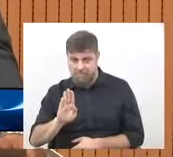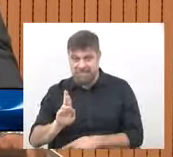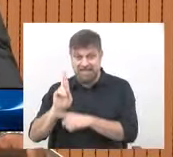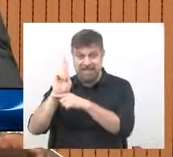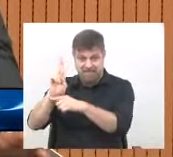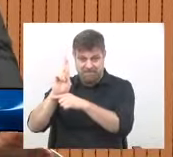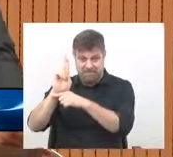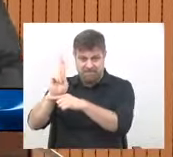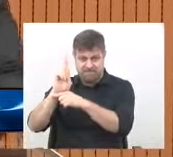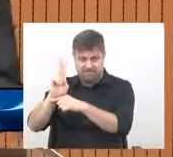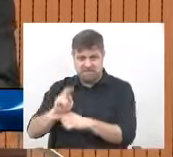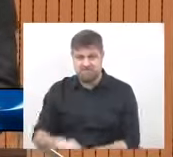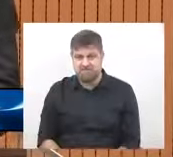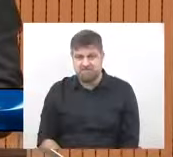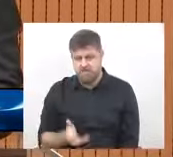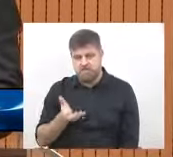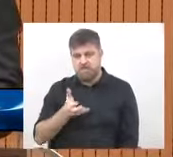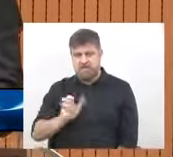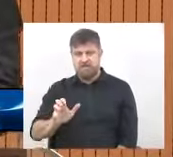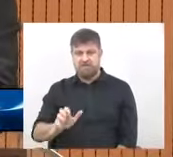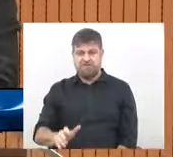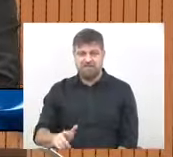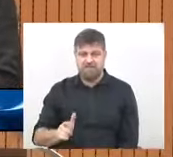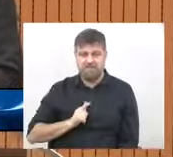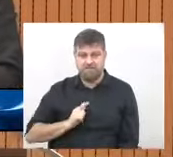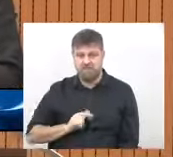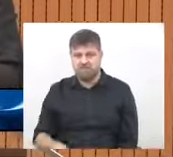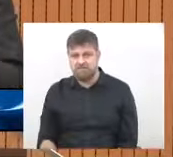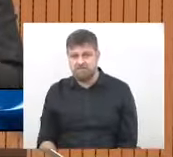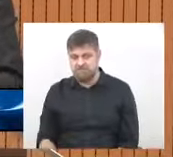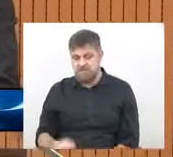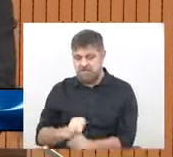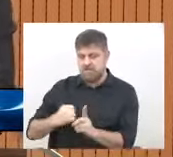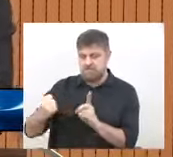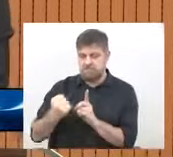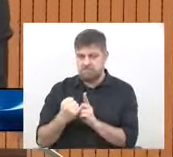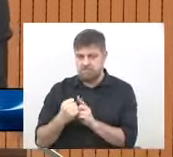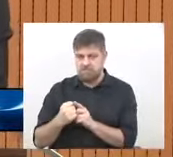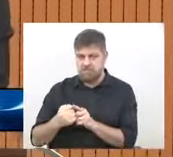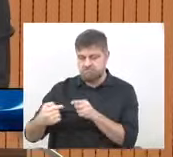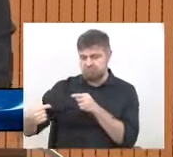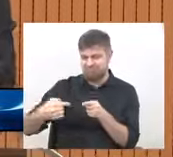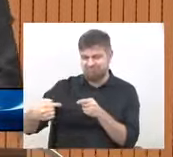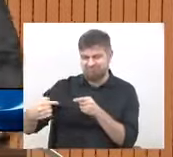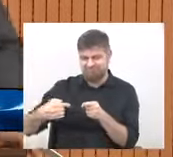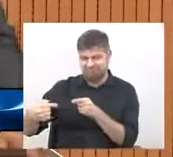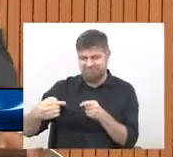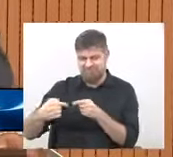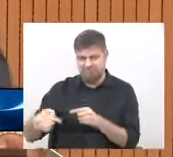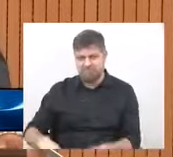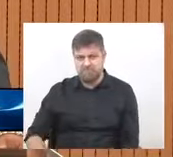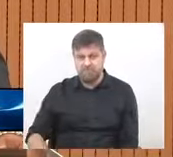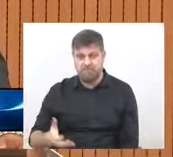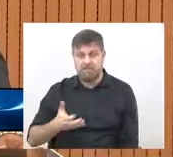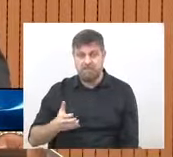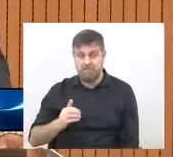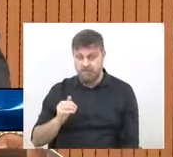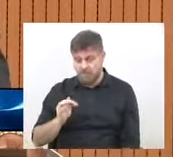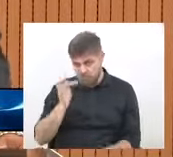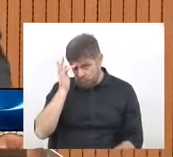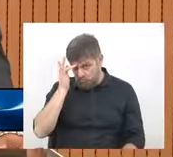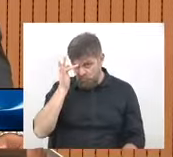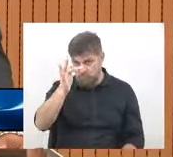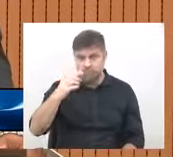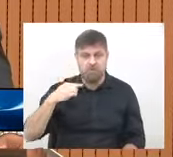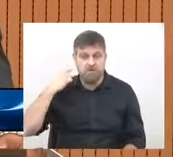OAB, elas não querem mais chocar os interesses da sociedade, até com o interesse de se tornar juiz. O